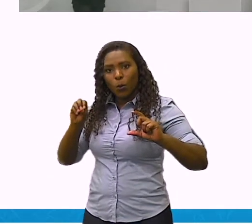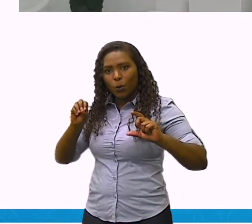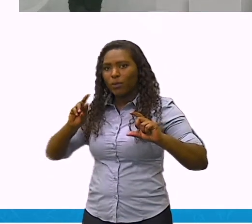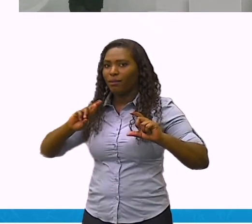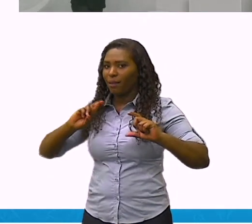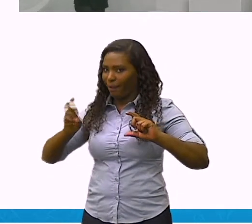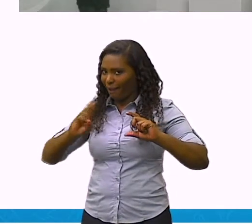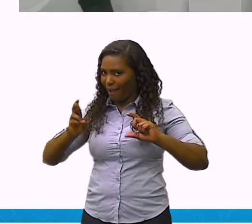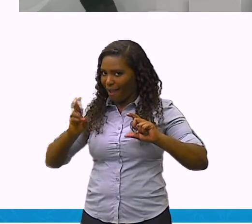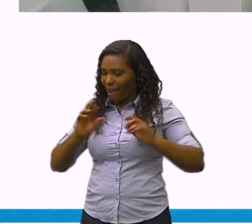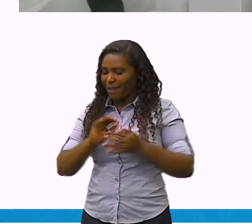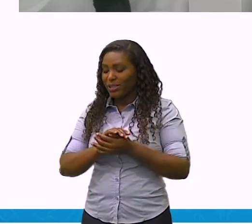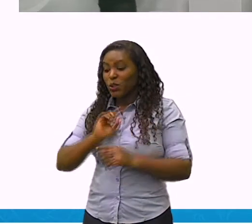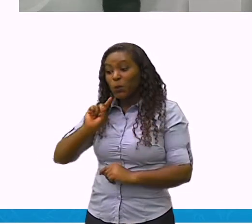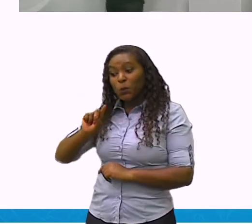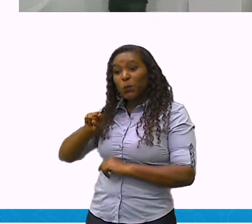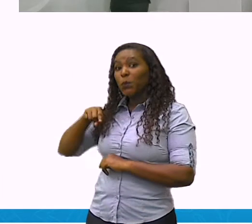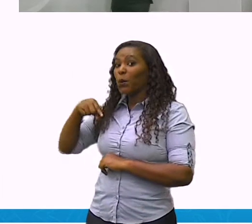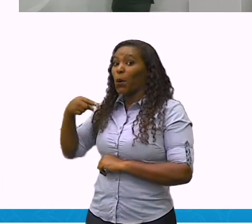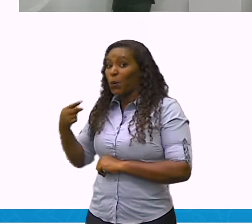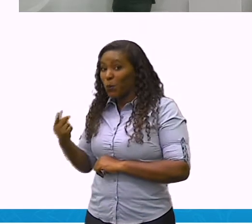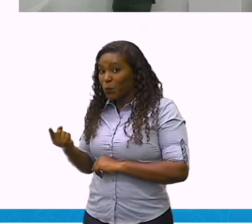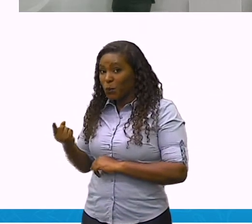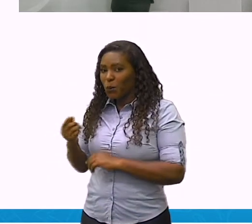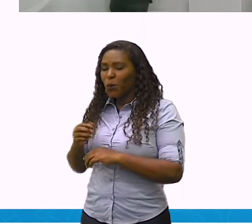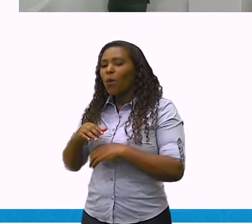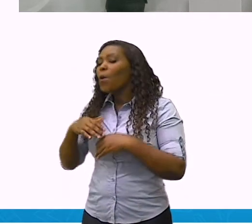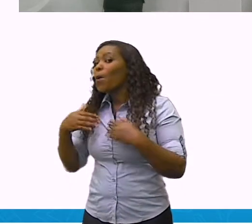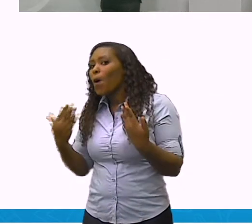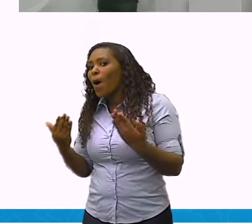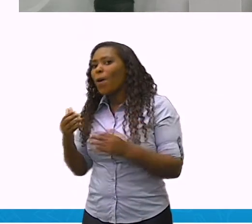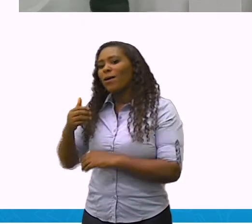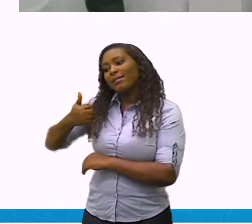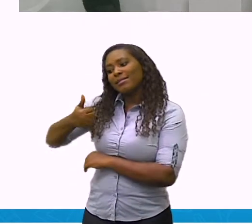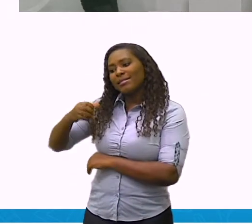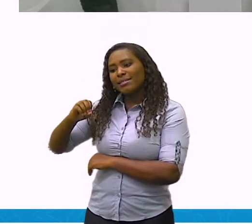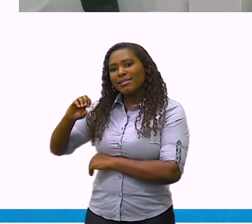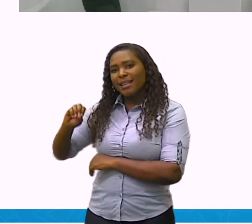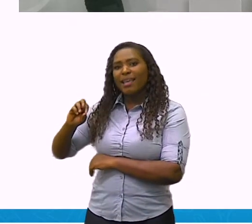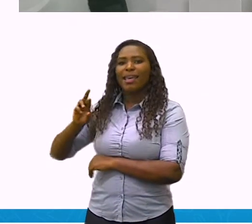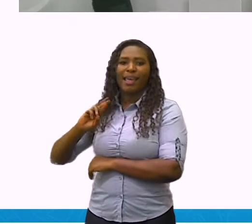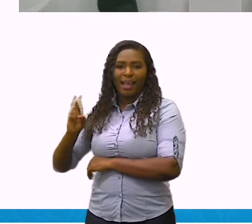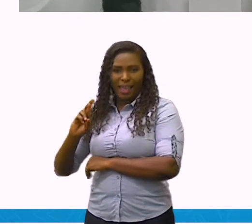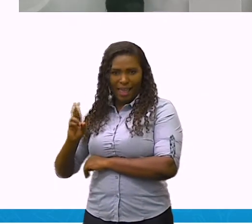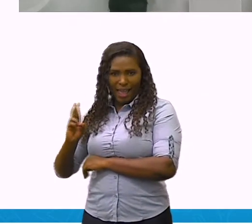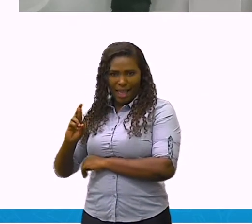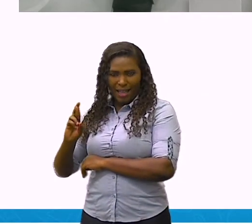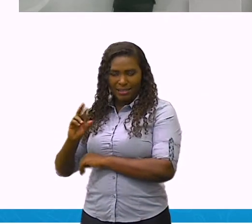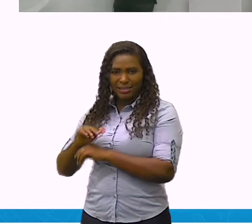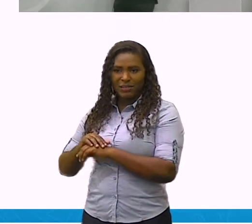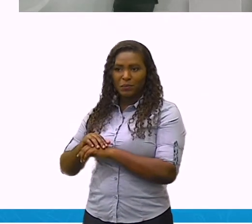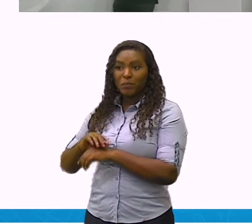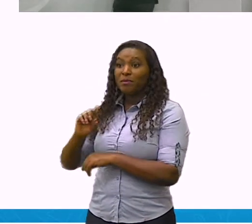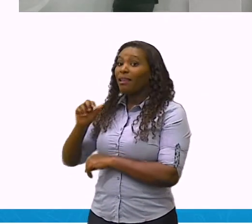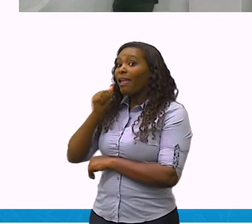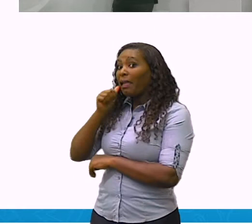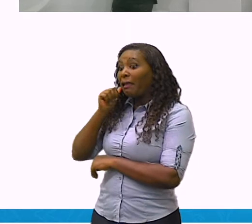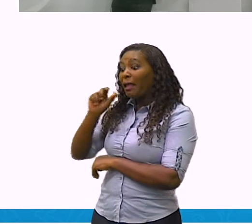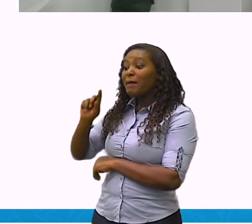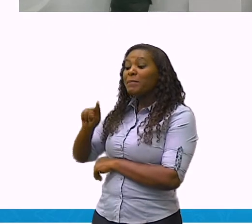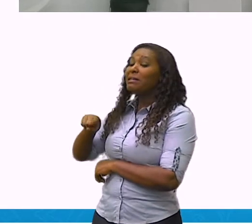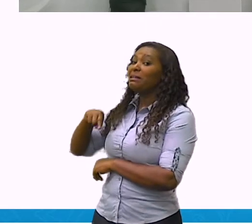R$50. O Heitor, uma cédula de R$100. A Cássia,